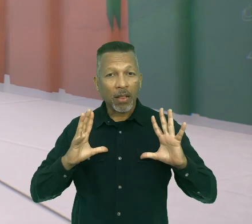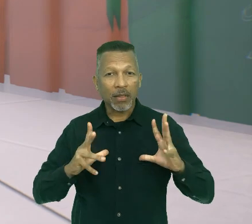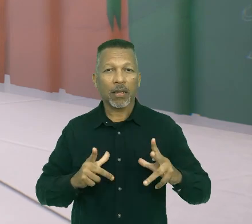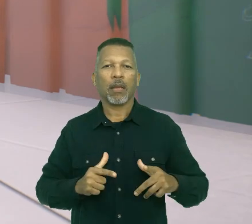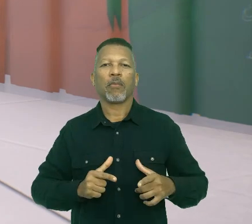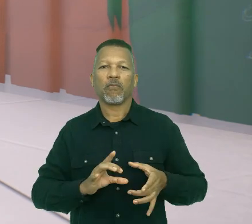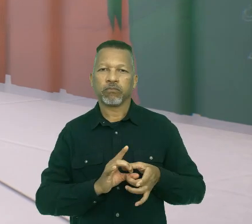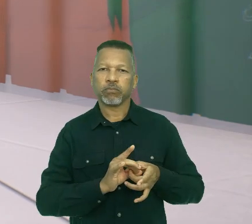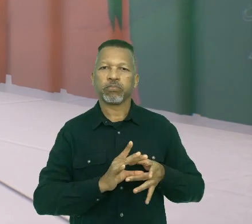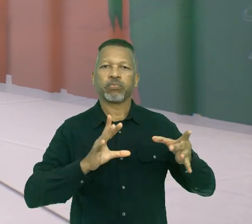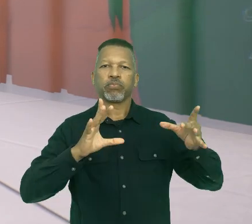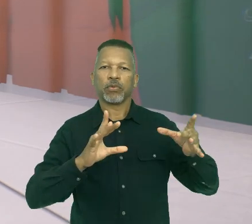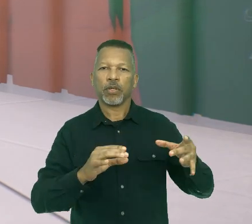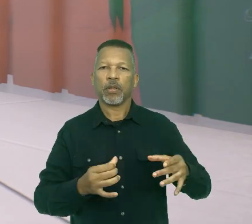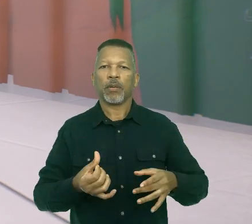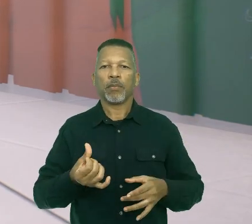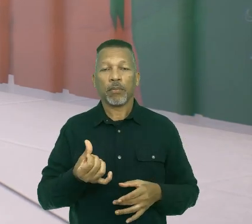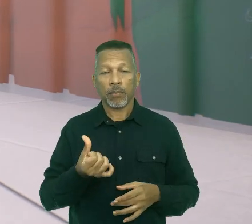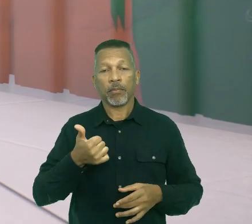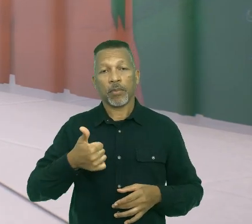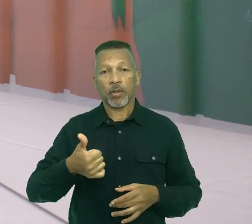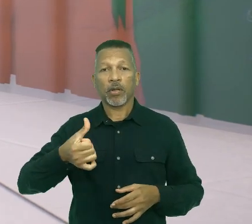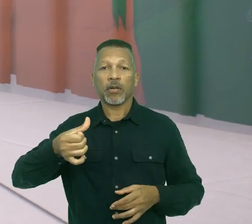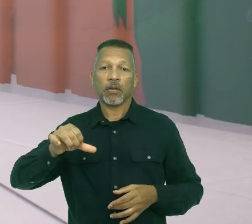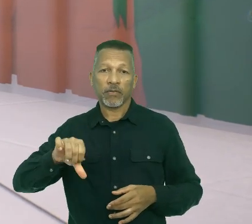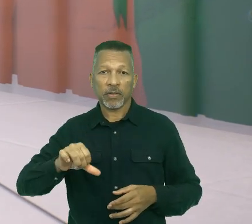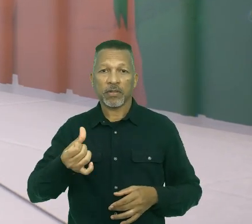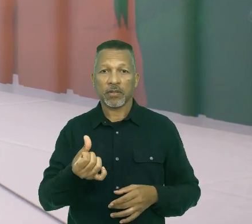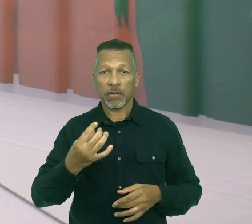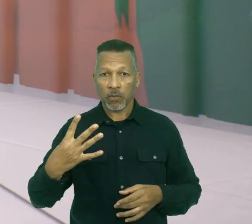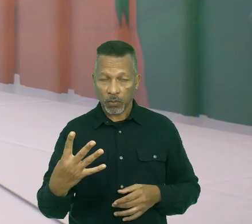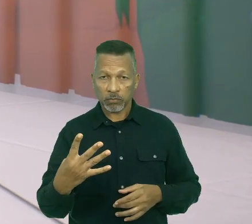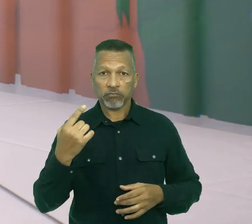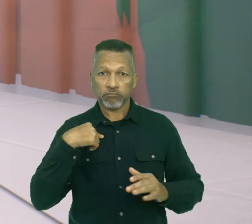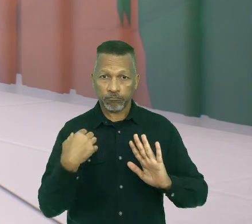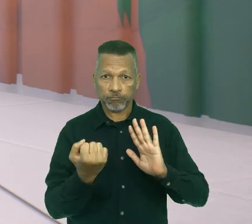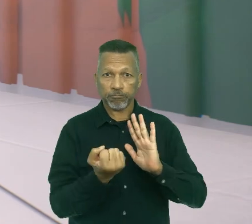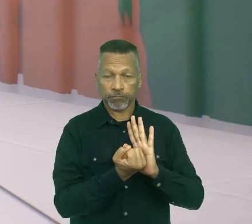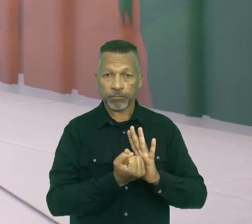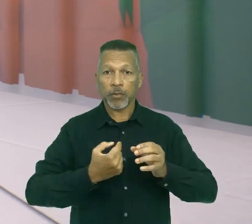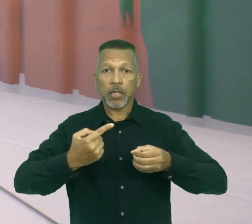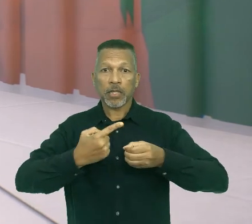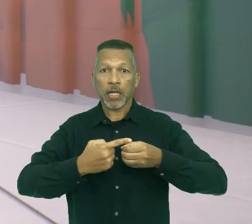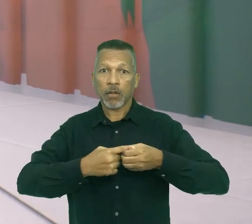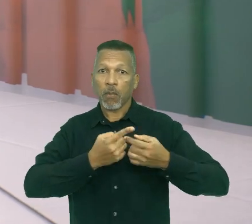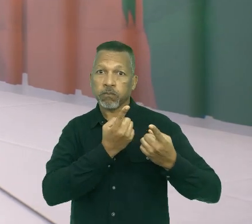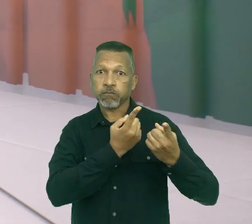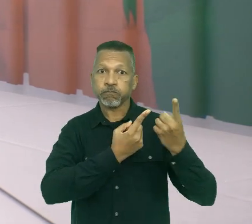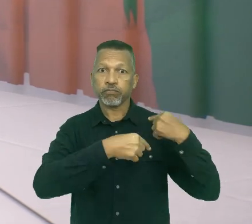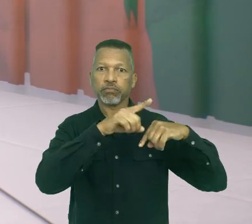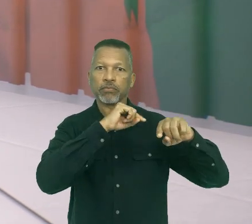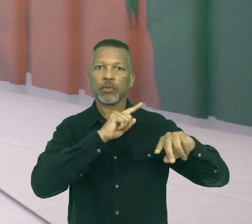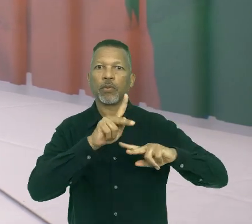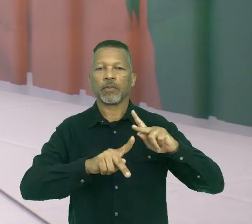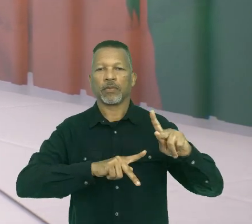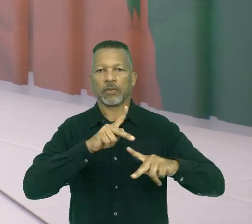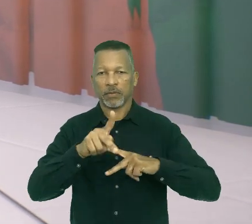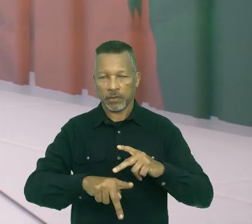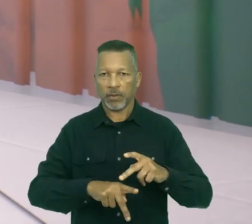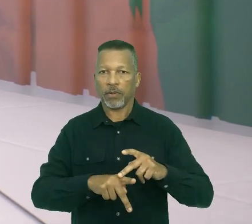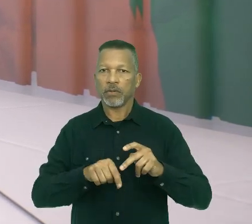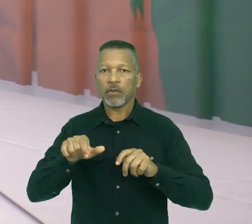em 1964. A partir desse marco, a cidade experimentou um rápido crescimento populacional,